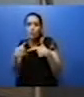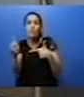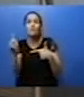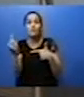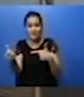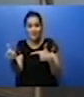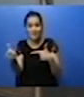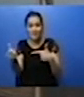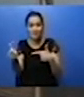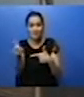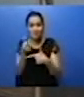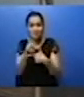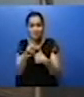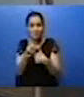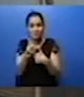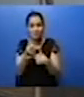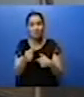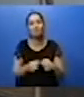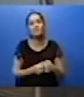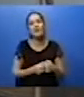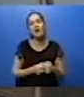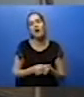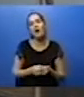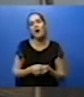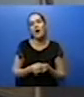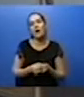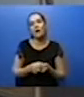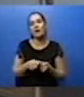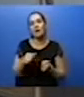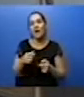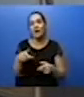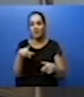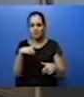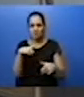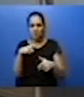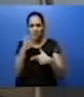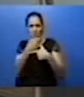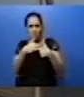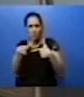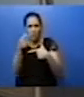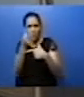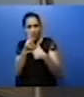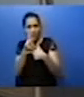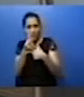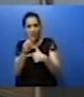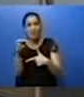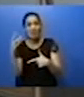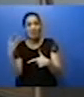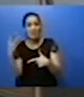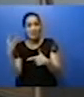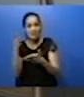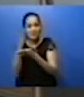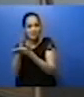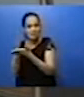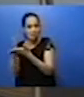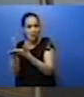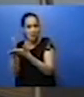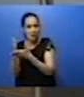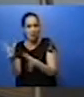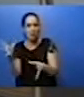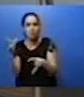coisa foi dividido em seis eu tenho outras três partes no total tenho 7 partes